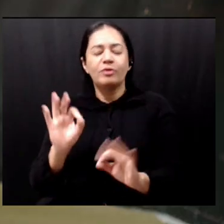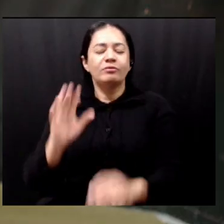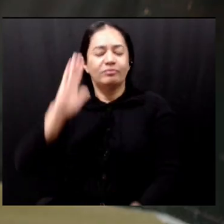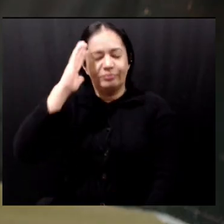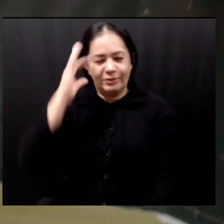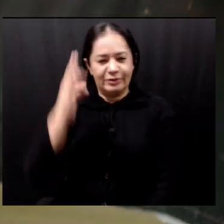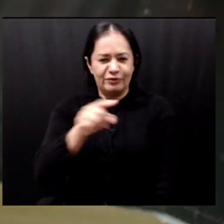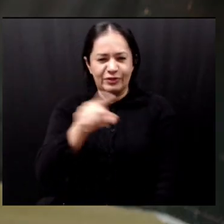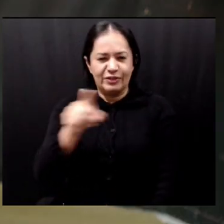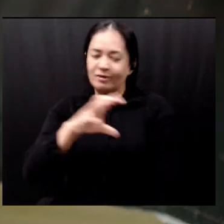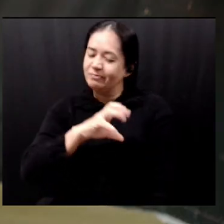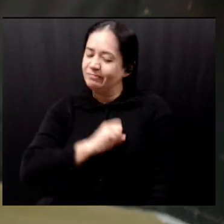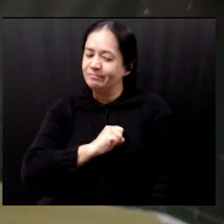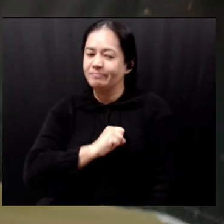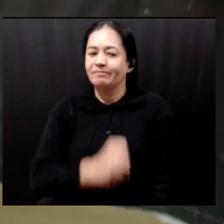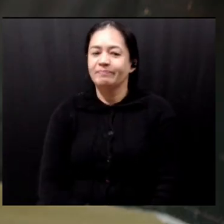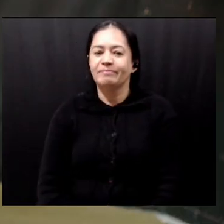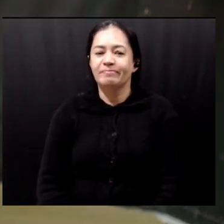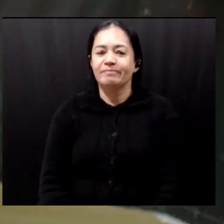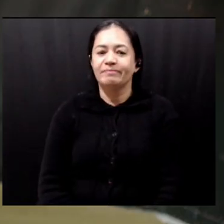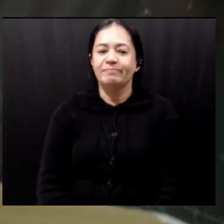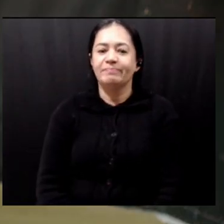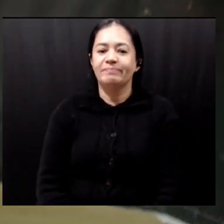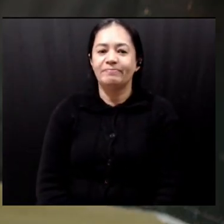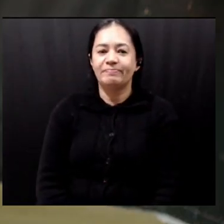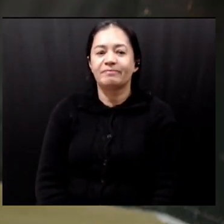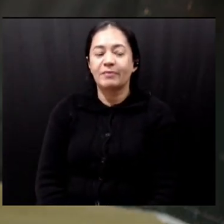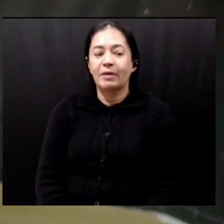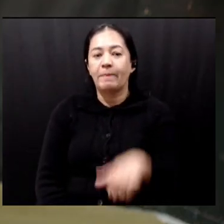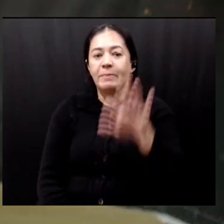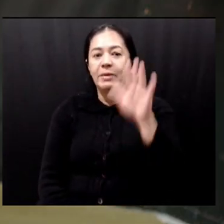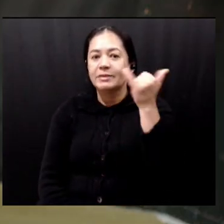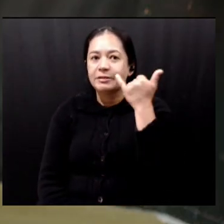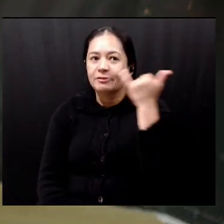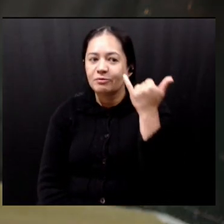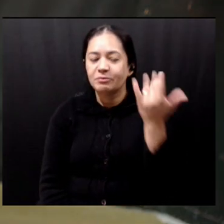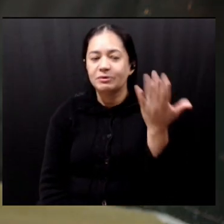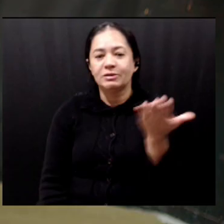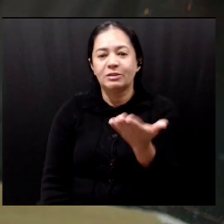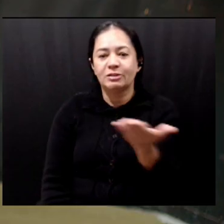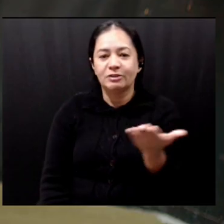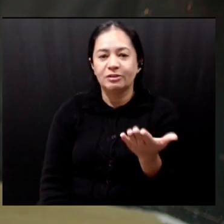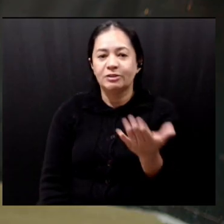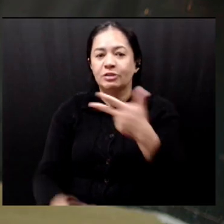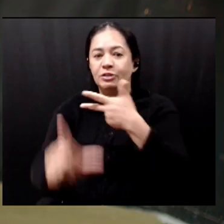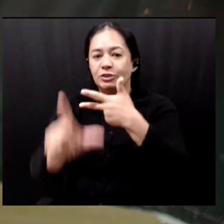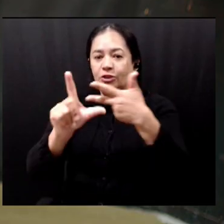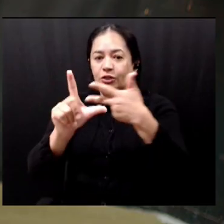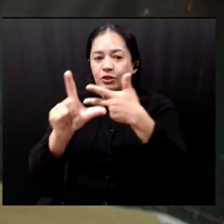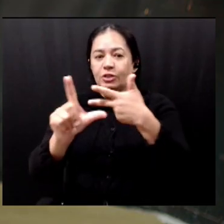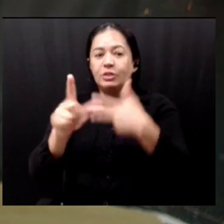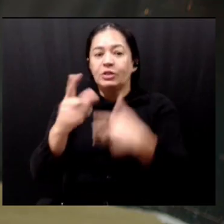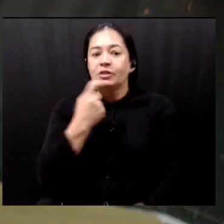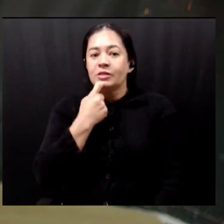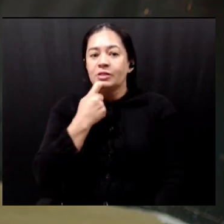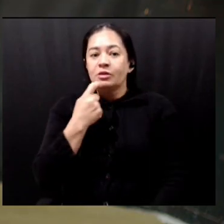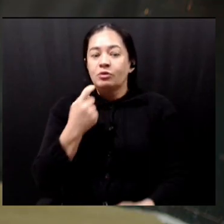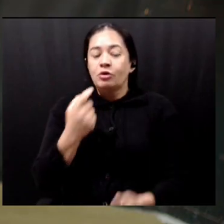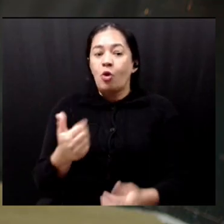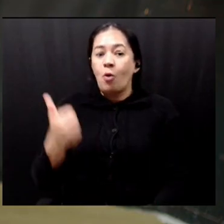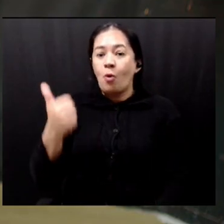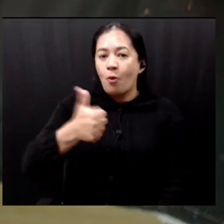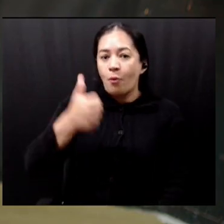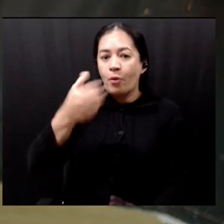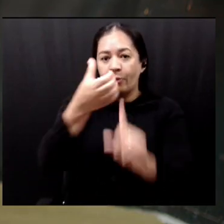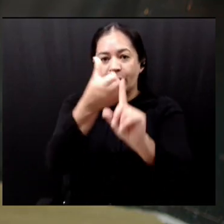adorar. Vamos lá, mais informação chegando, agora a gente fala do Legislativo Campineiro, balanço do primeiro semestre da Câmara